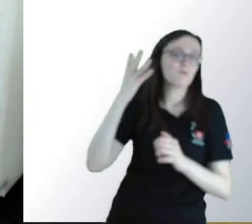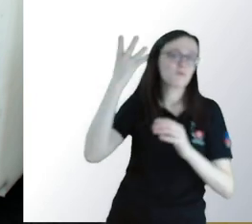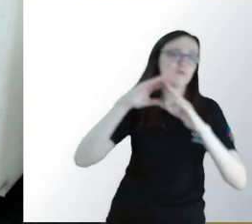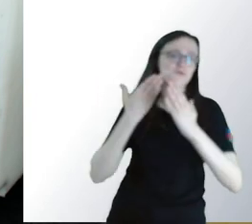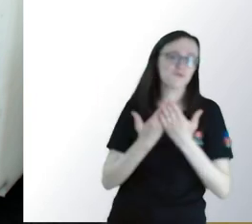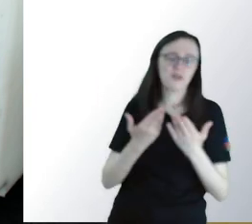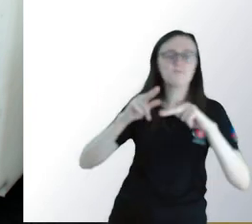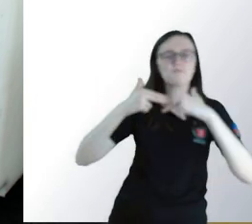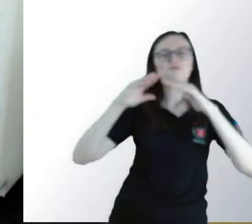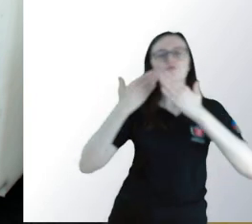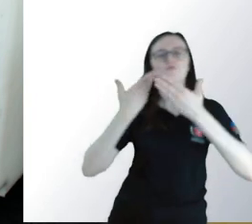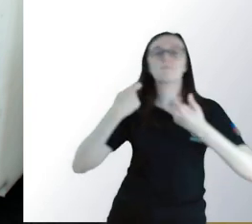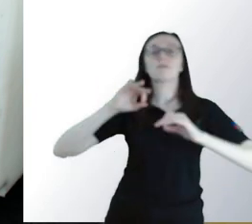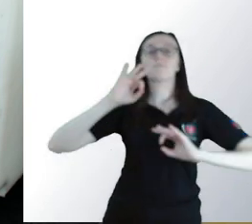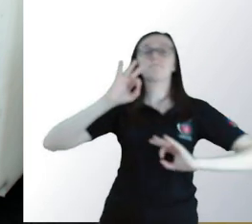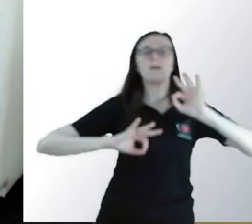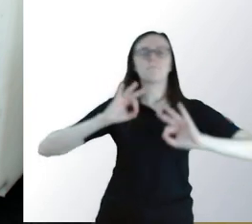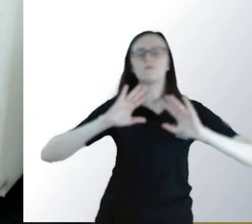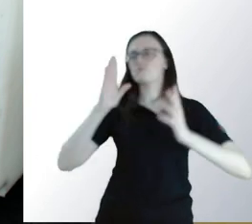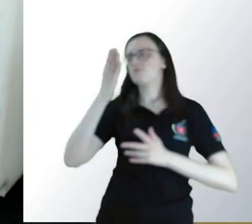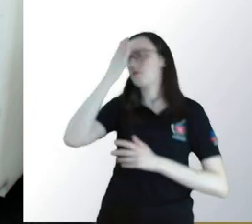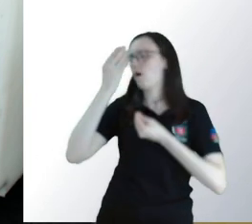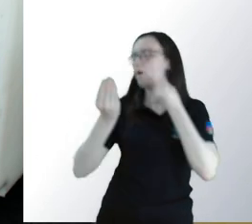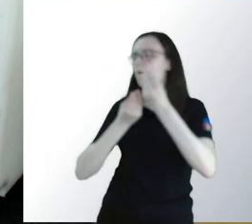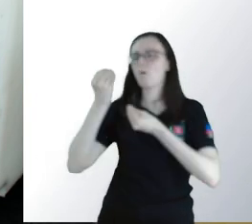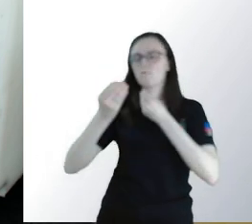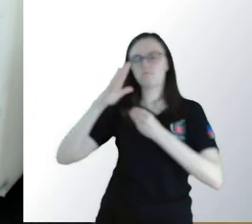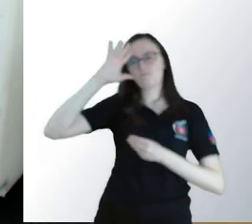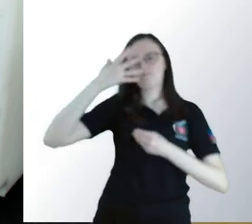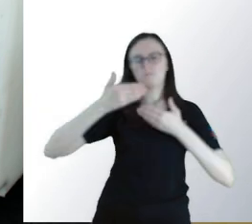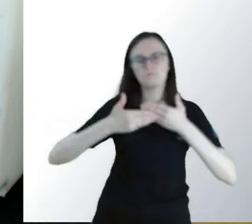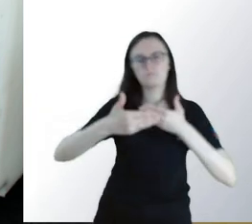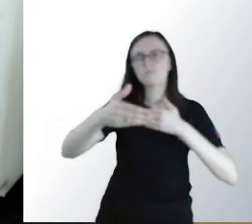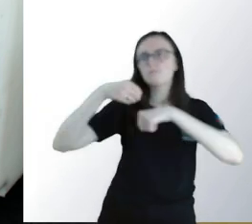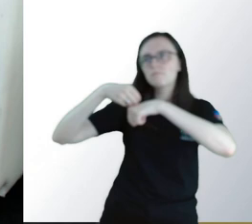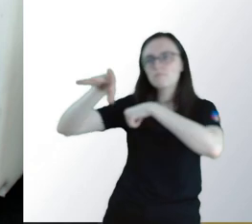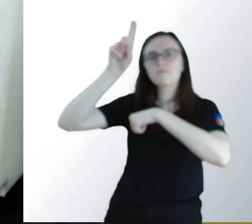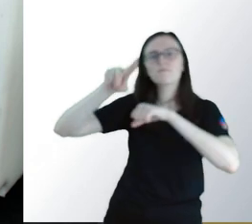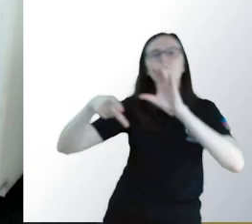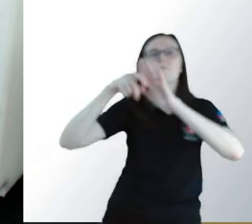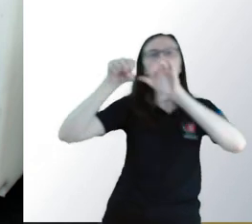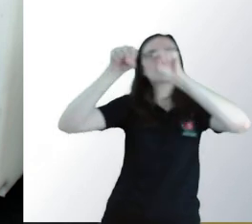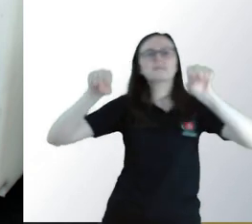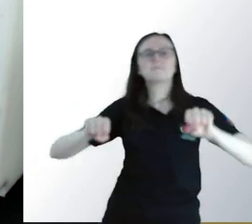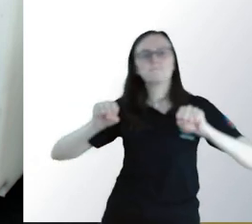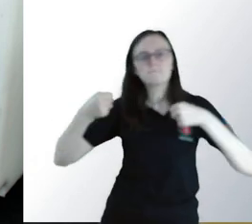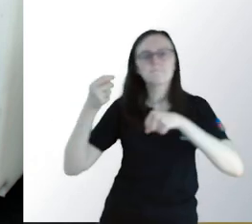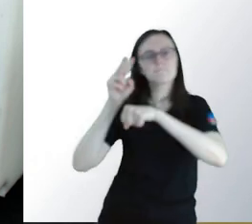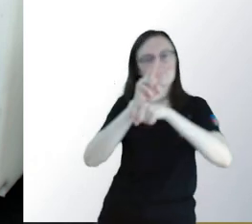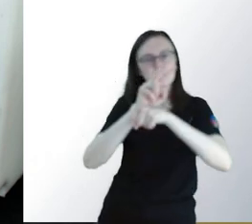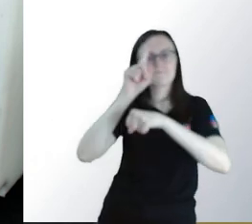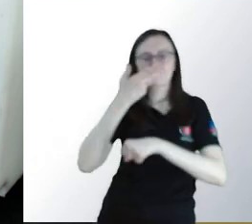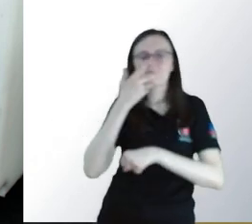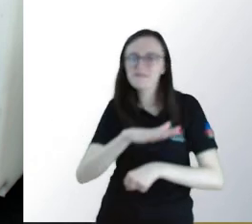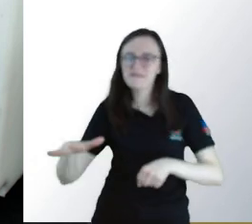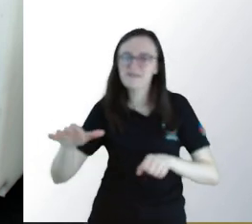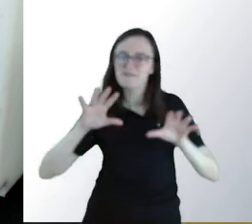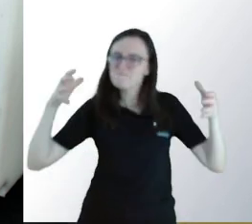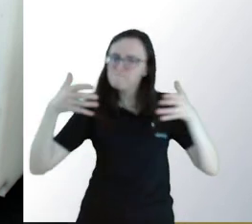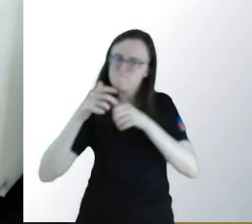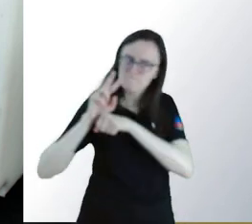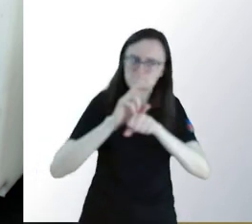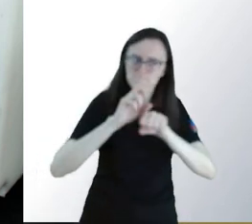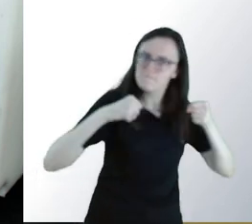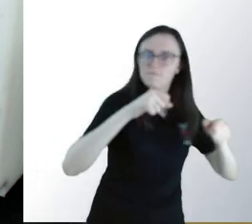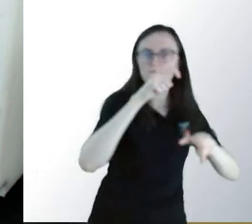escola. A escola tem que estar preparada para fazer os encaminhamentos para a rede de proteção, eventualmente o conselho tutelar, que tem que ser um grande parceiro nessa